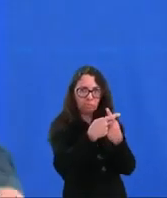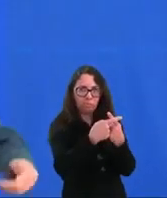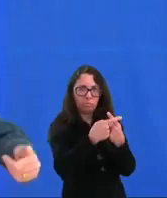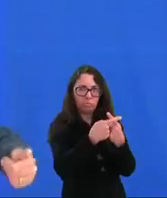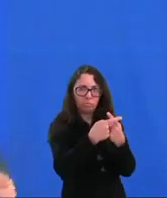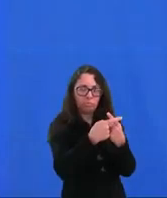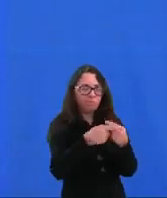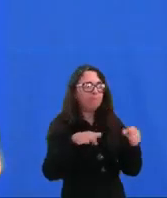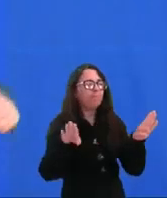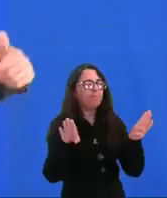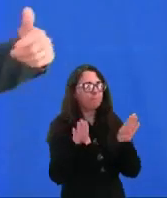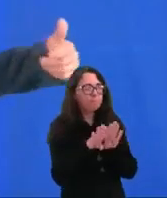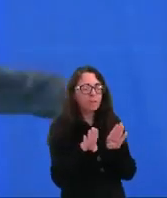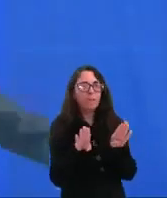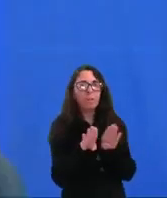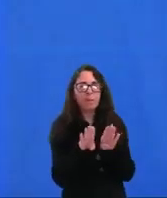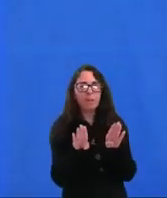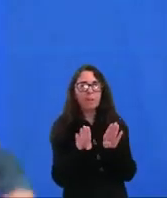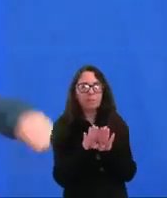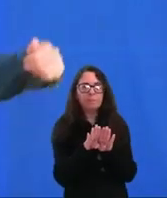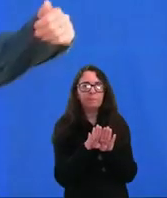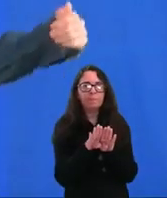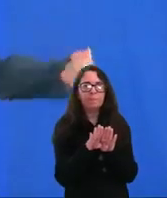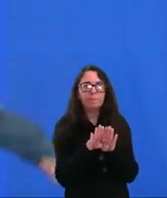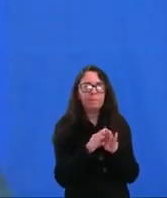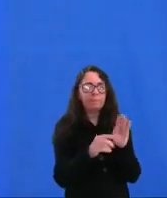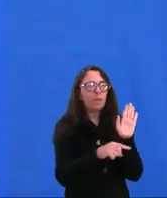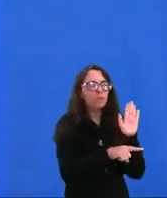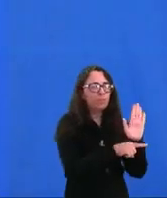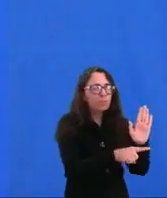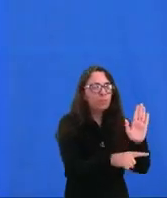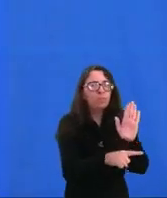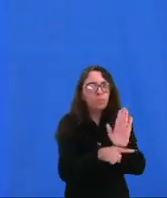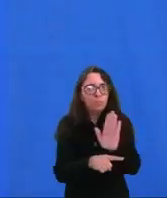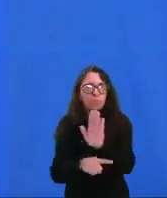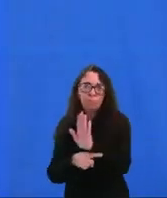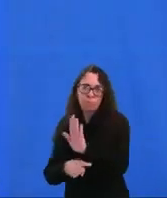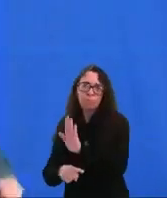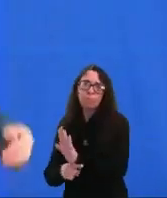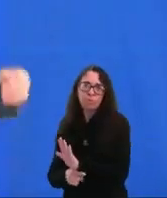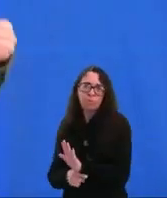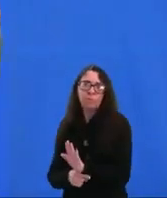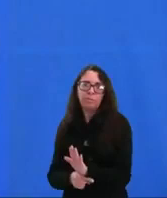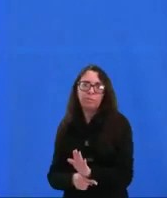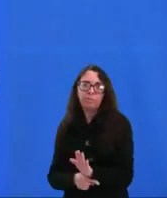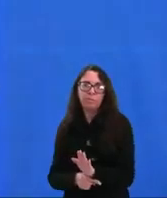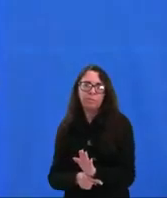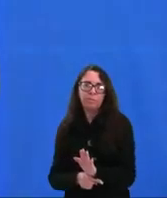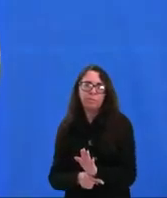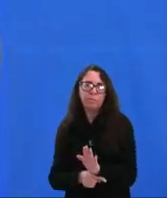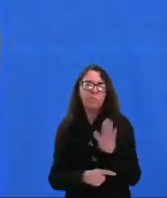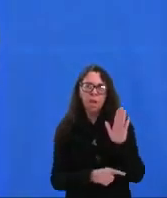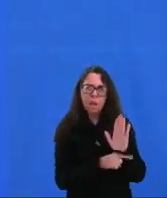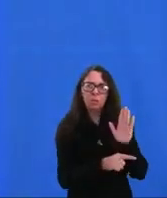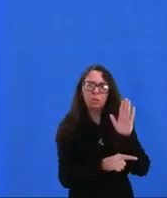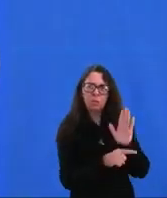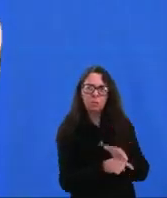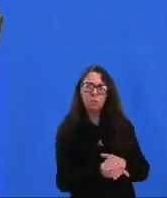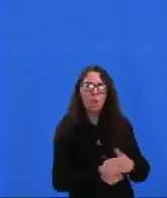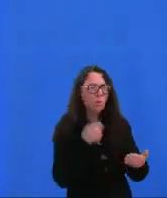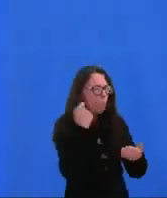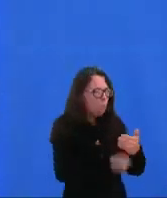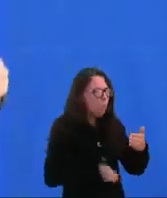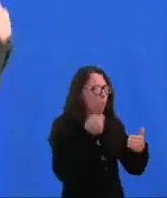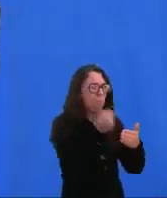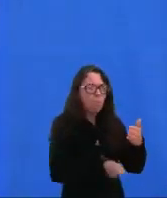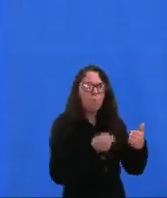os membros constroem uma liderança forte. Não, amados. A B, ela diz que